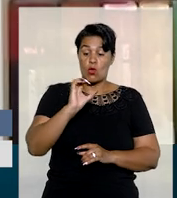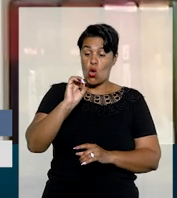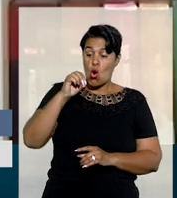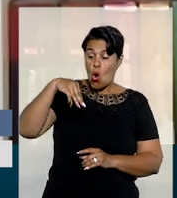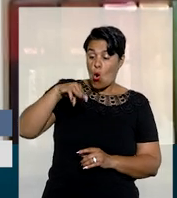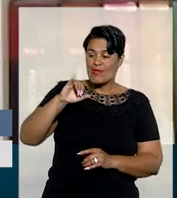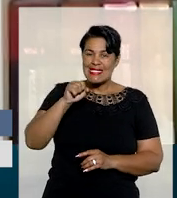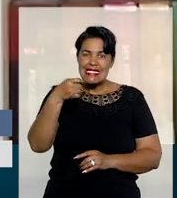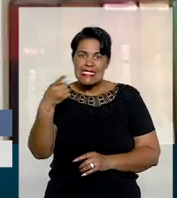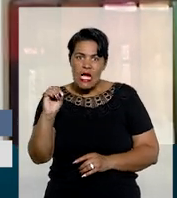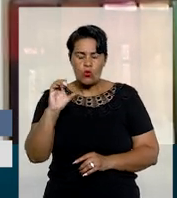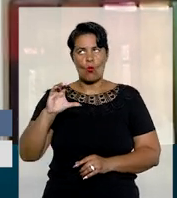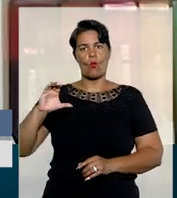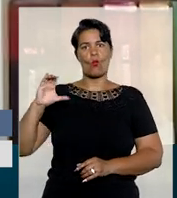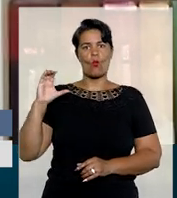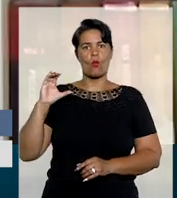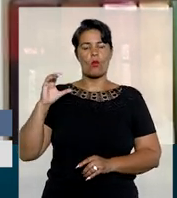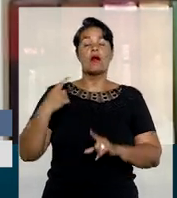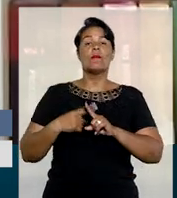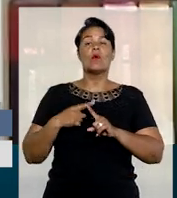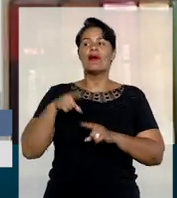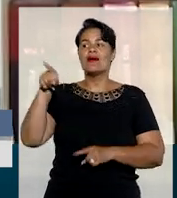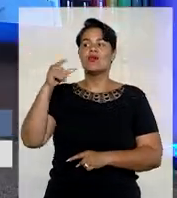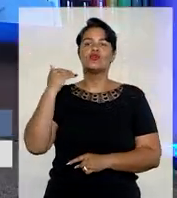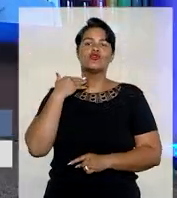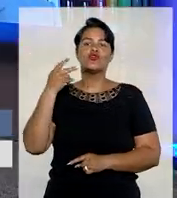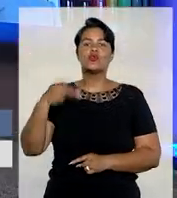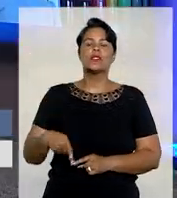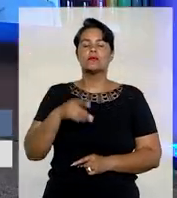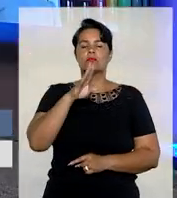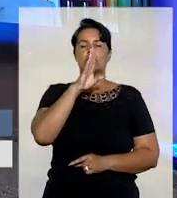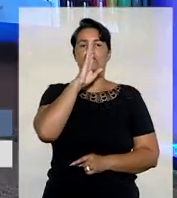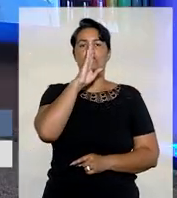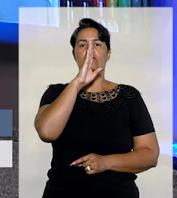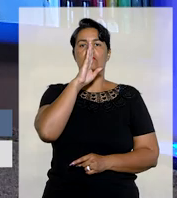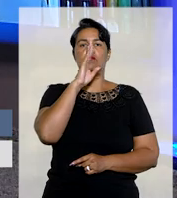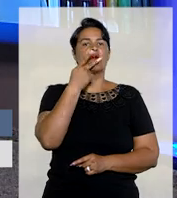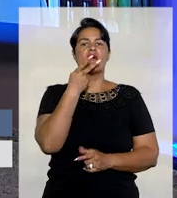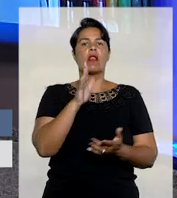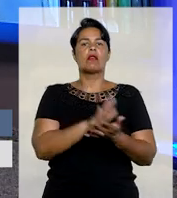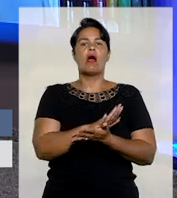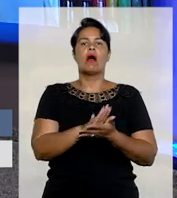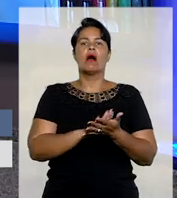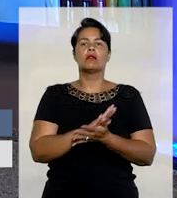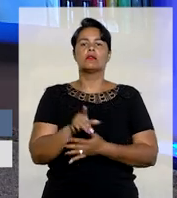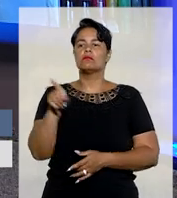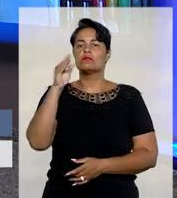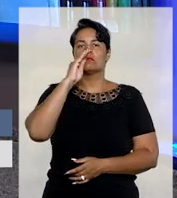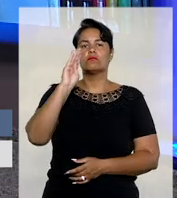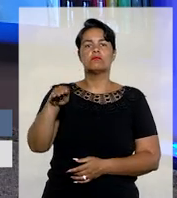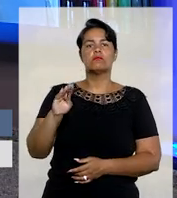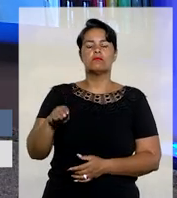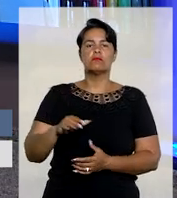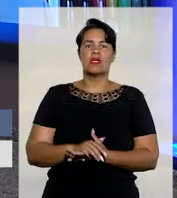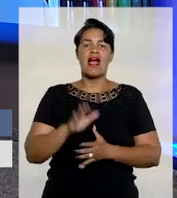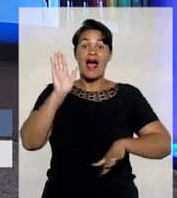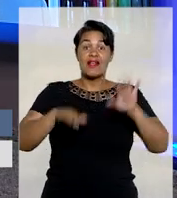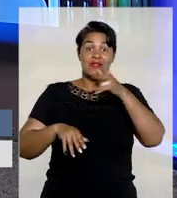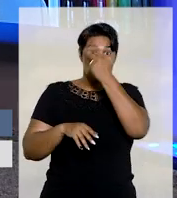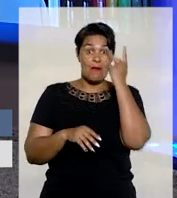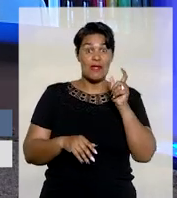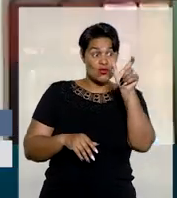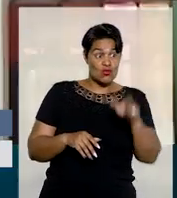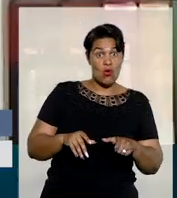quando o juiz deixa de se pronunciar a respeito de algum requerimento que a parte tenha feito, algum pedido, algum argumento que a parte